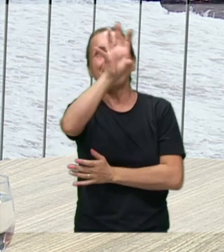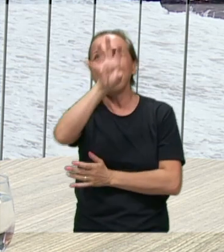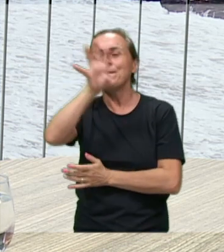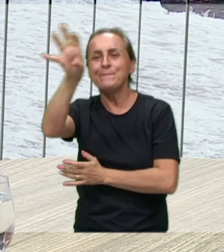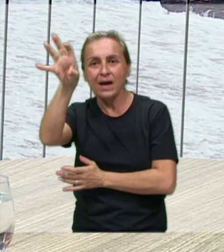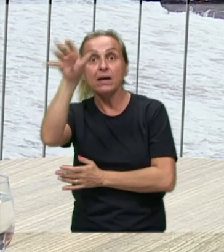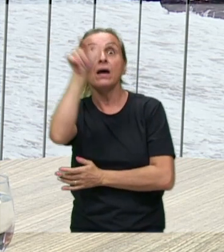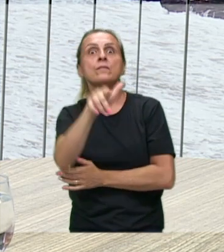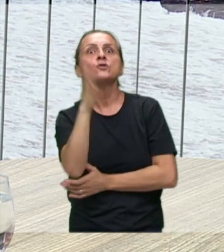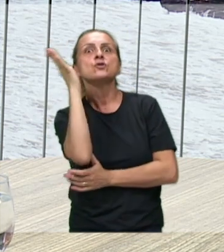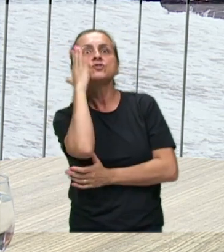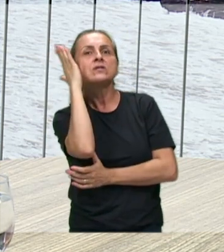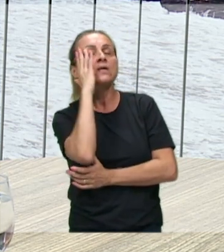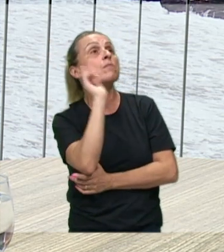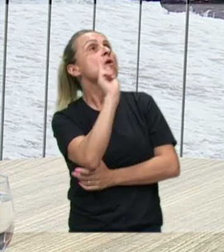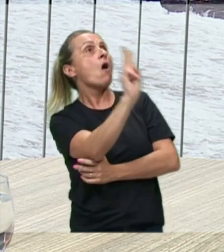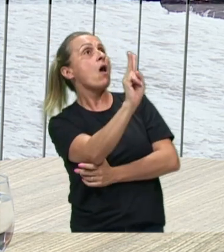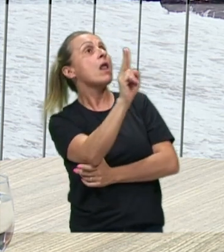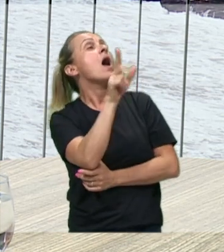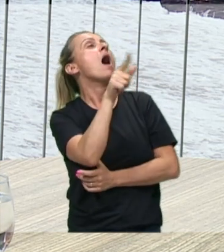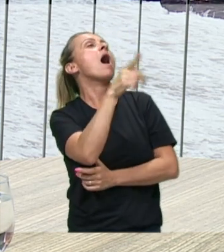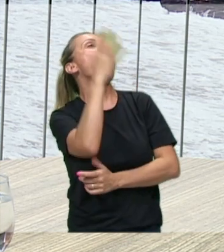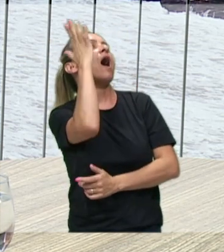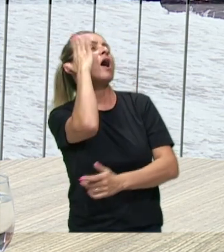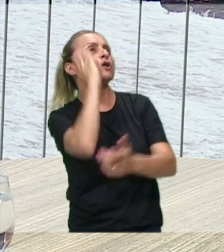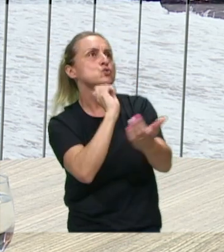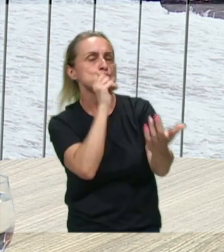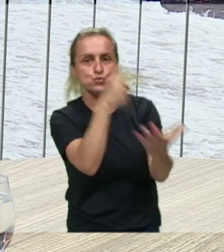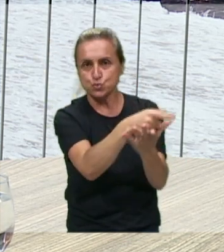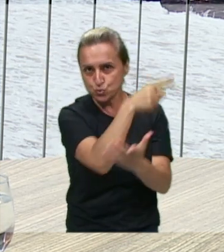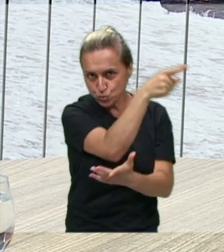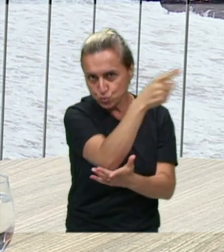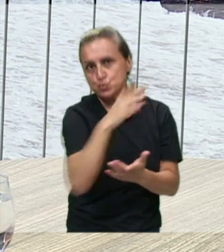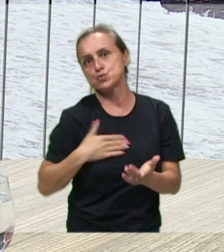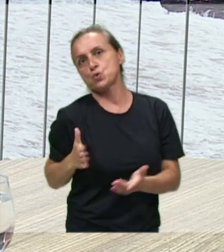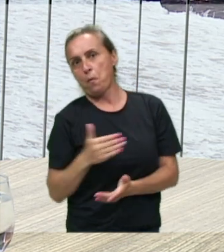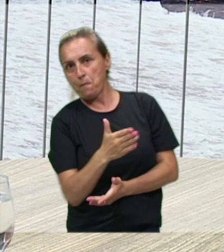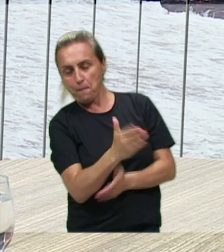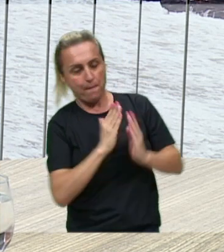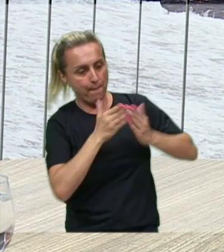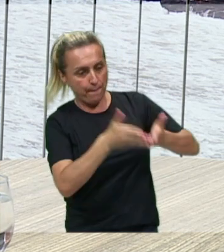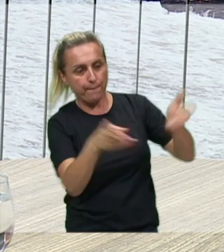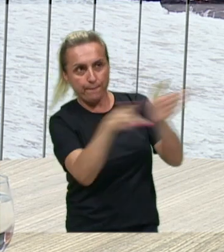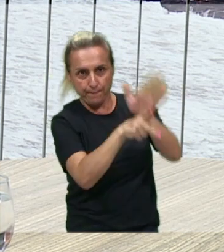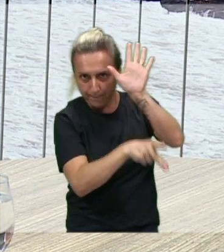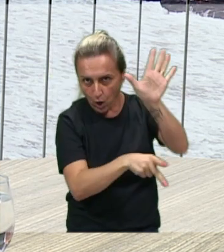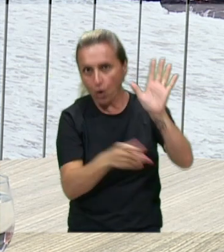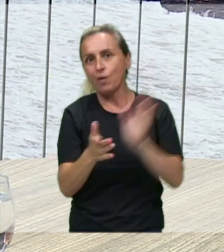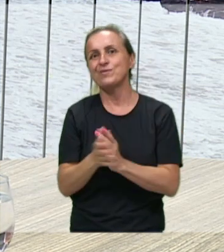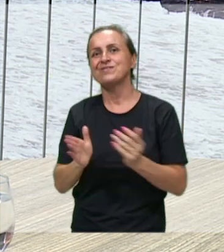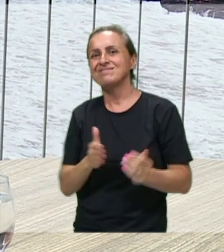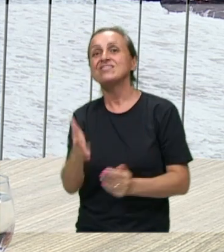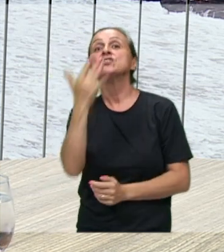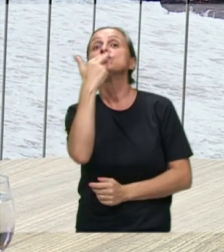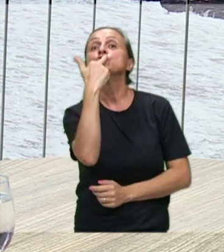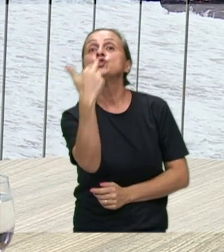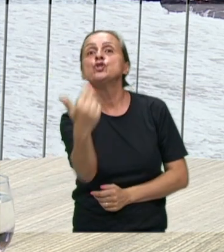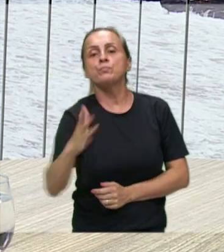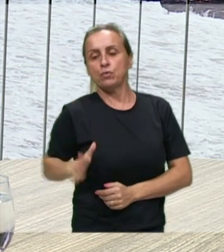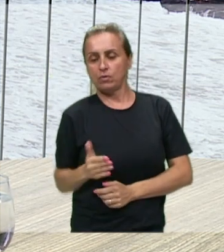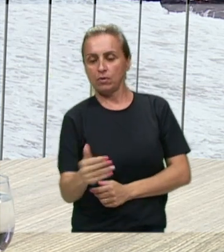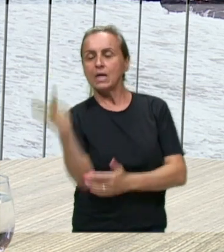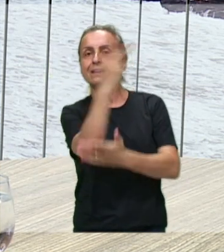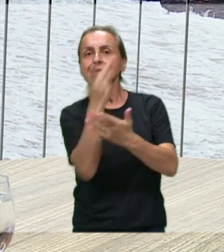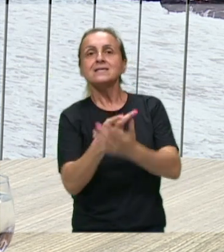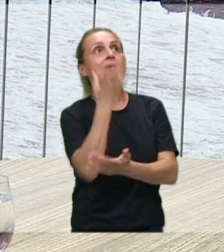já sabendo o que está comprando. Isso aqui eu vi, porque o barco é tal que traz isso aqui, os barcos são certificados, a gente quer isso. Né? A gente acha que fica